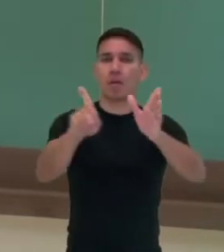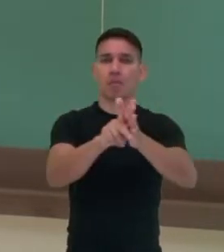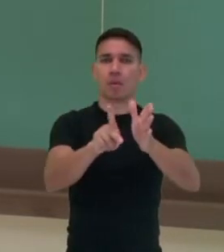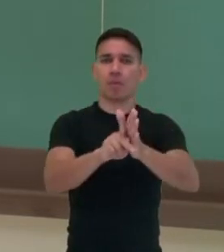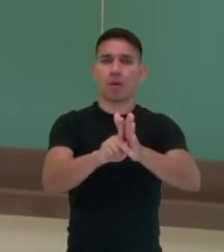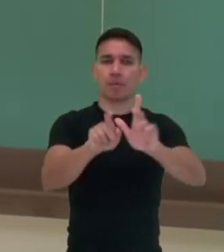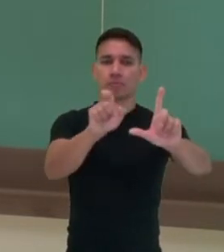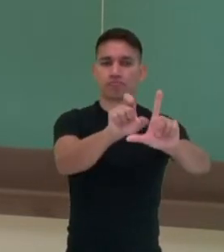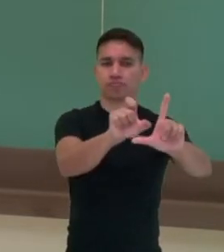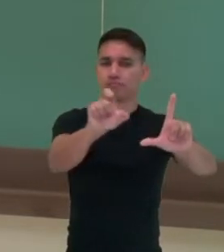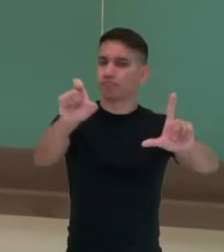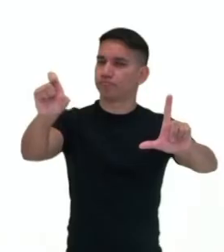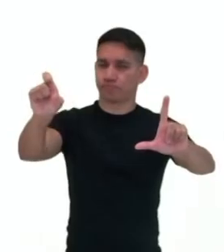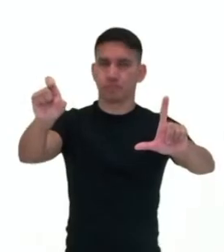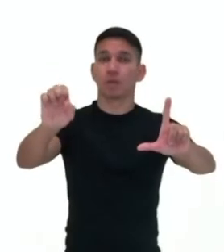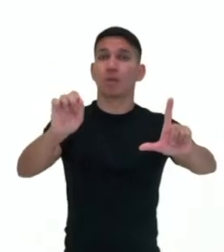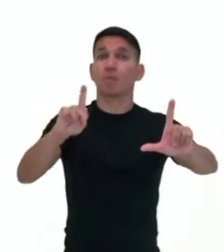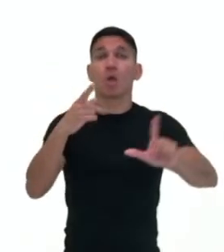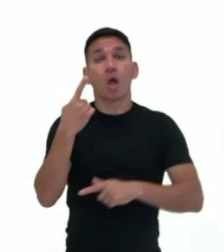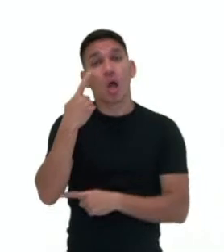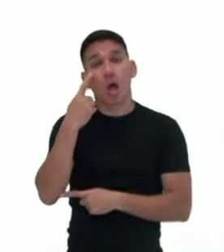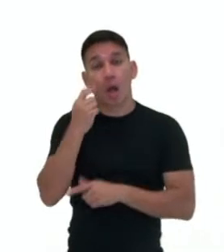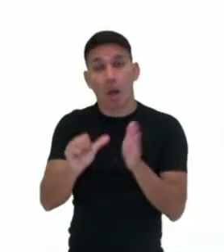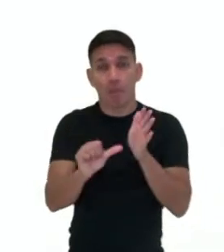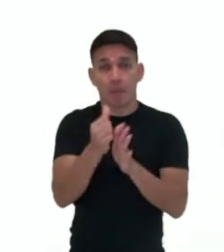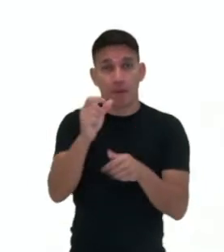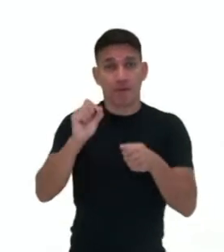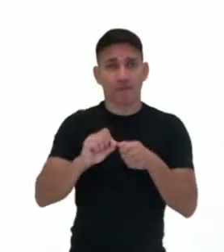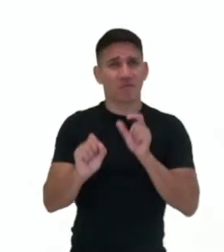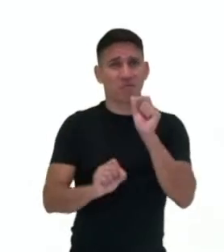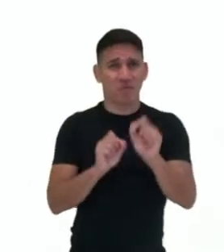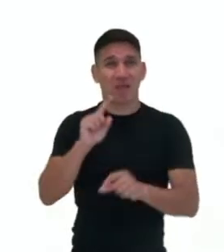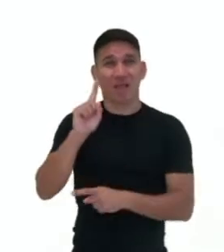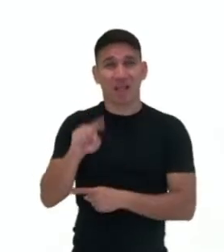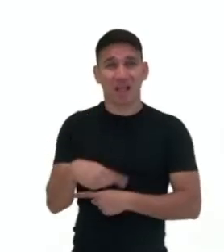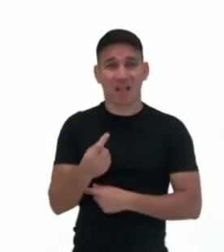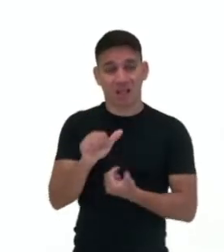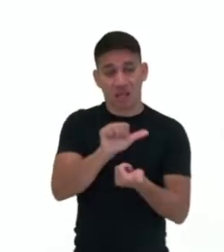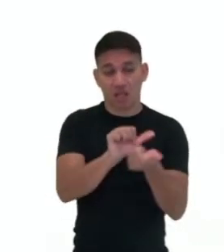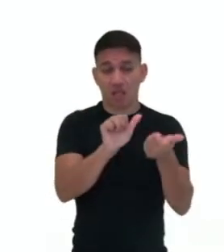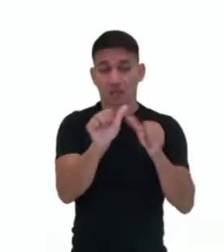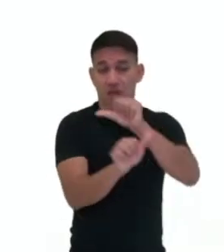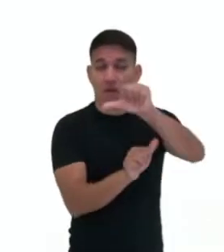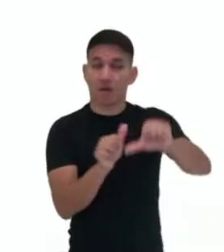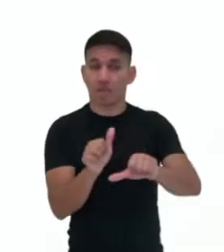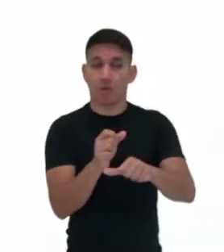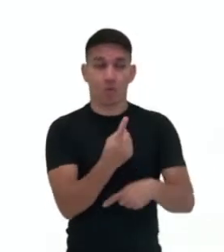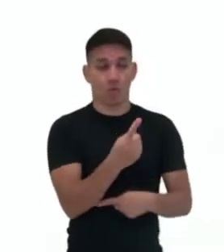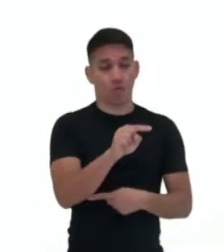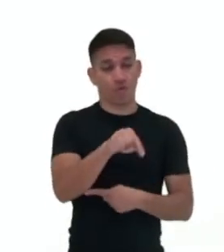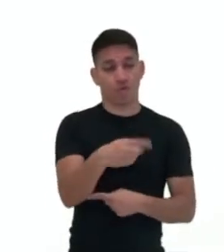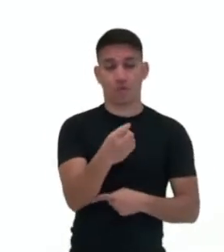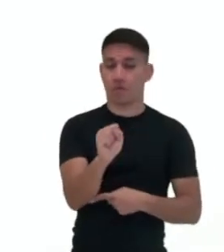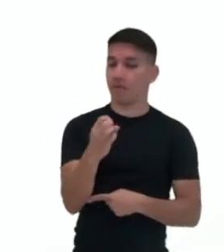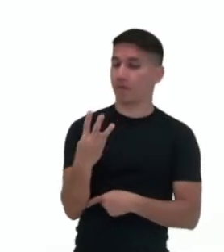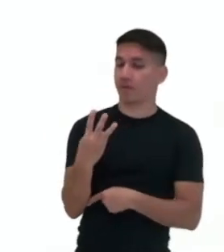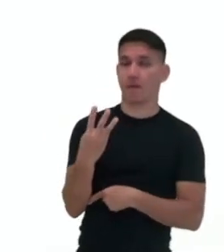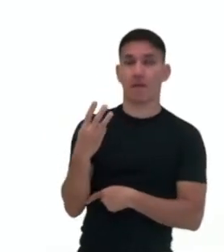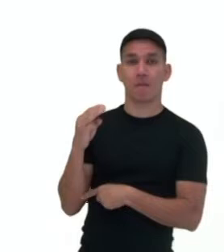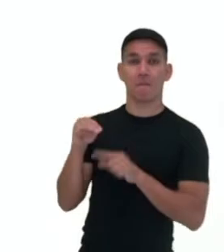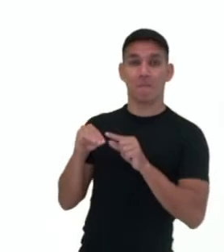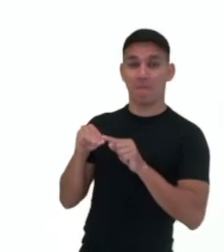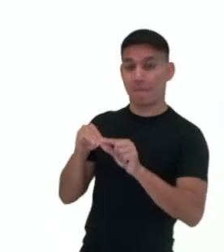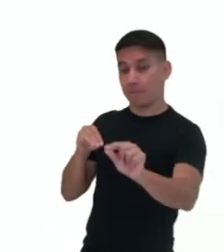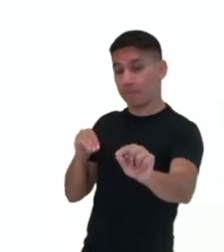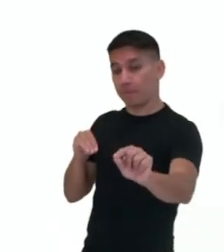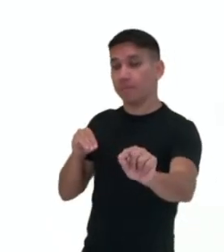bom? Então, aí, olha lá, primeiro que a gente vai fazer é o quê? Transformar 1,83 metros em polegadas, tá? Para fazer